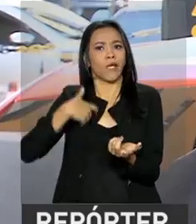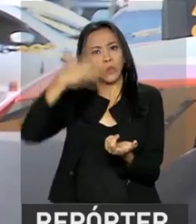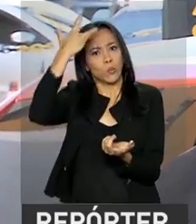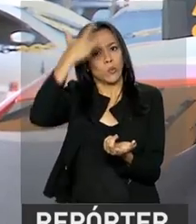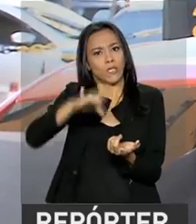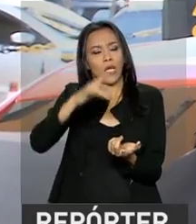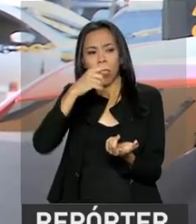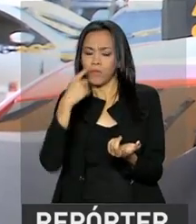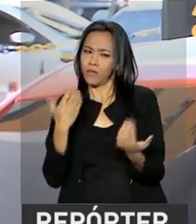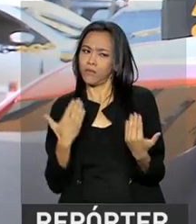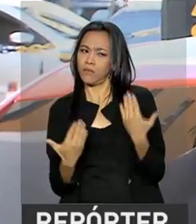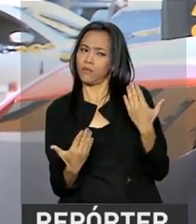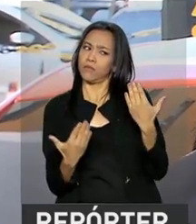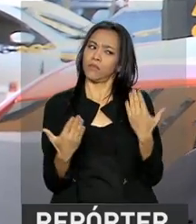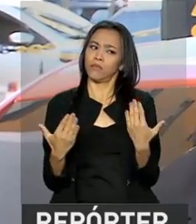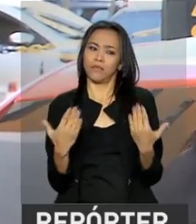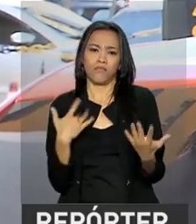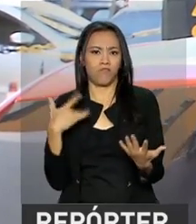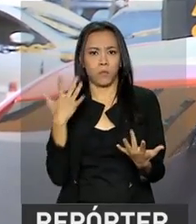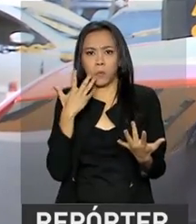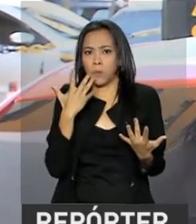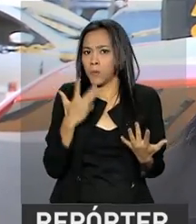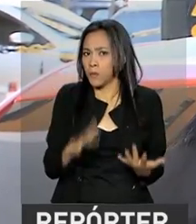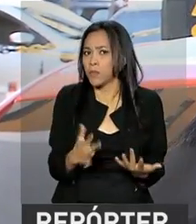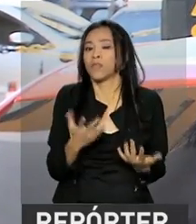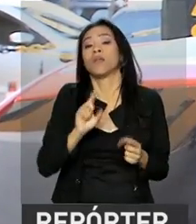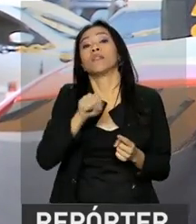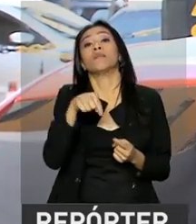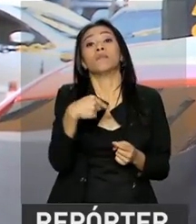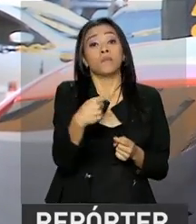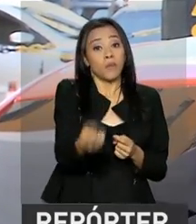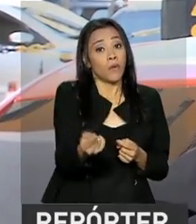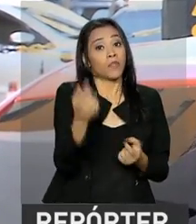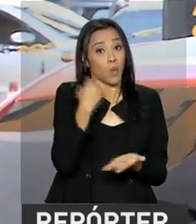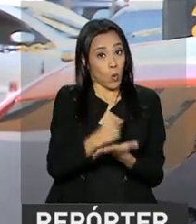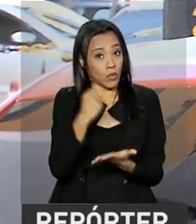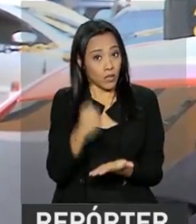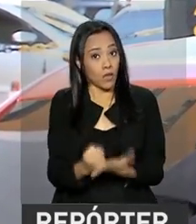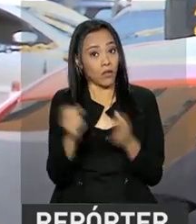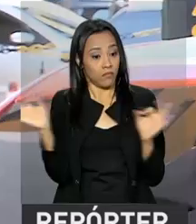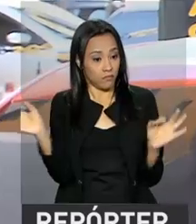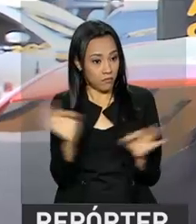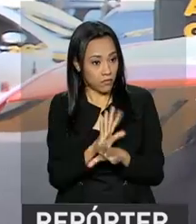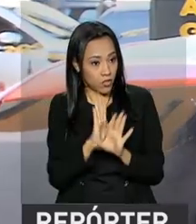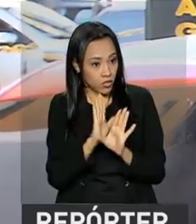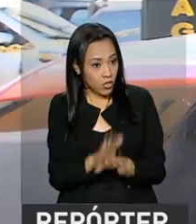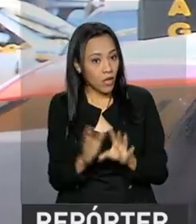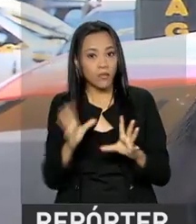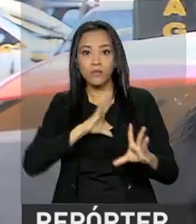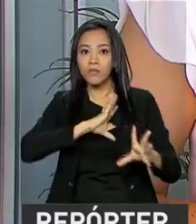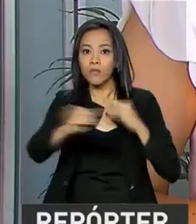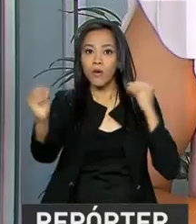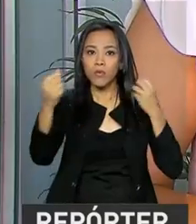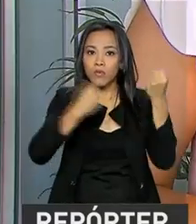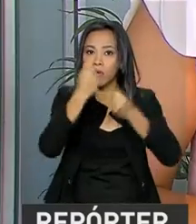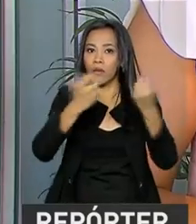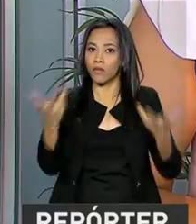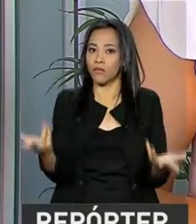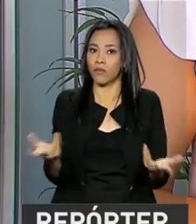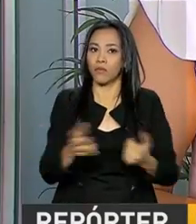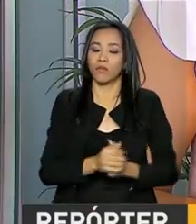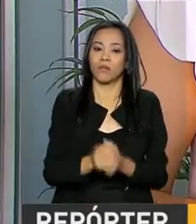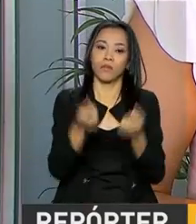nenhum tipo de desconfiança E aí depois e desse contrato aberto e aí eles somem com veículo agora